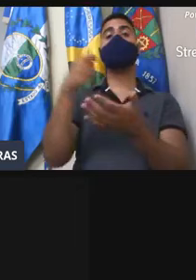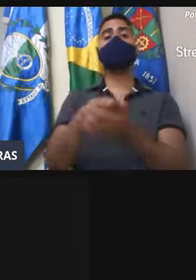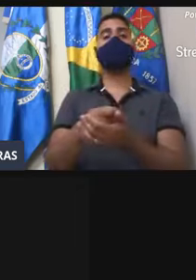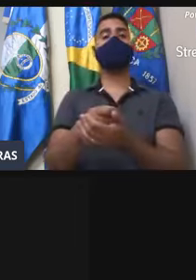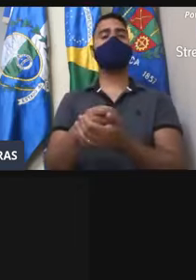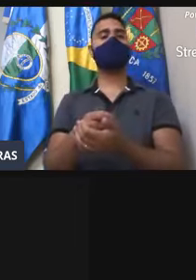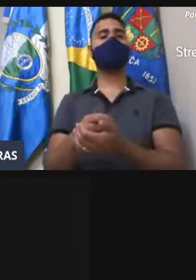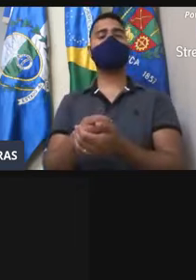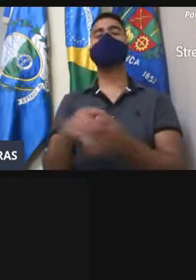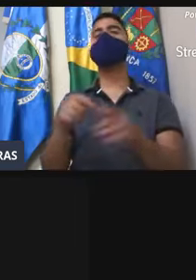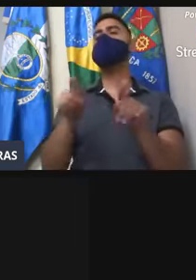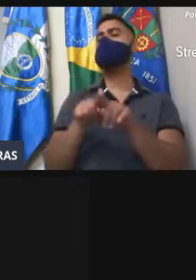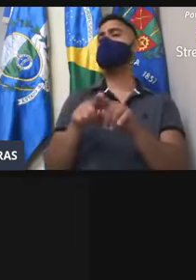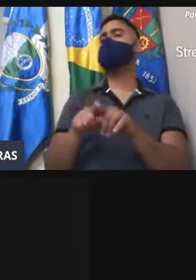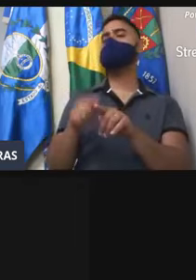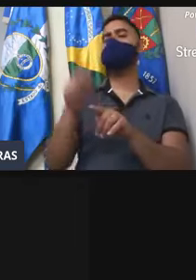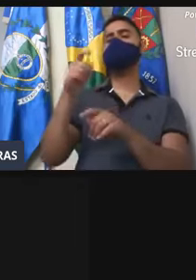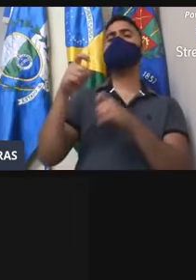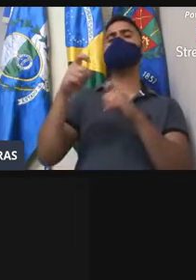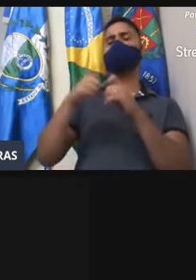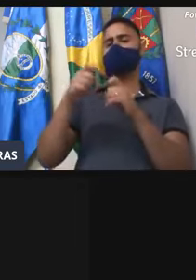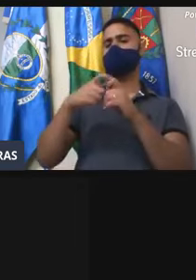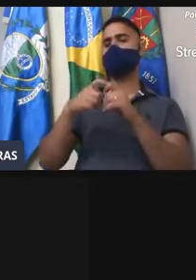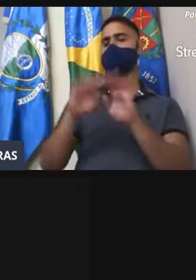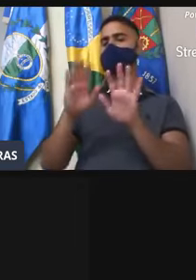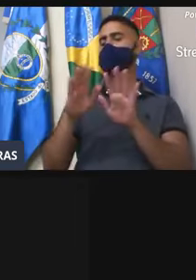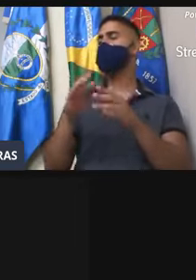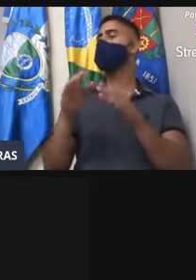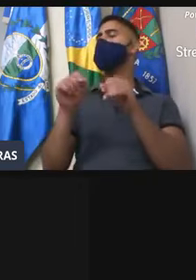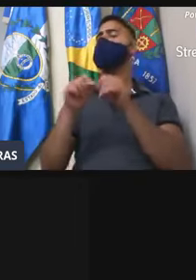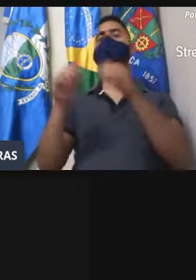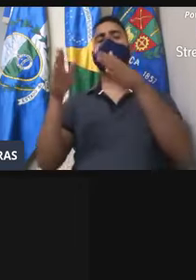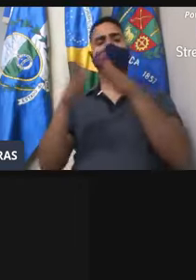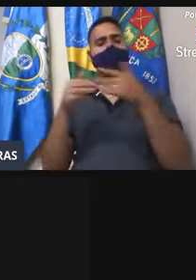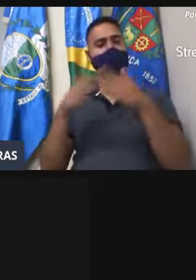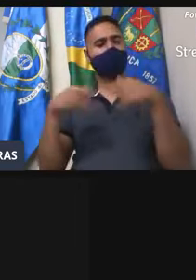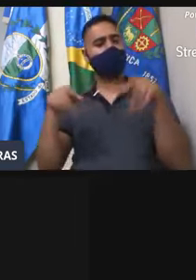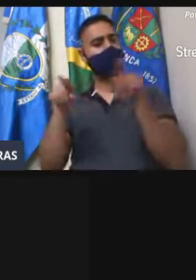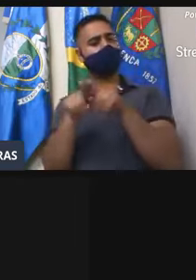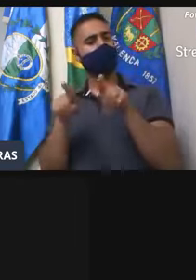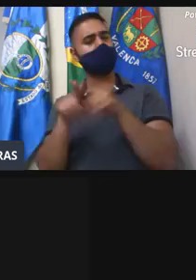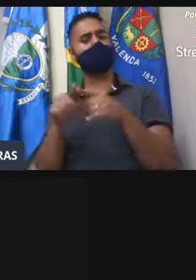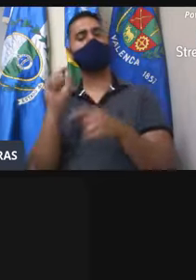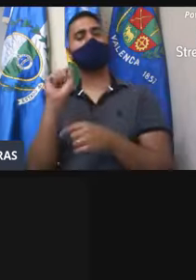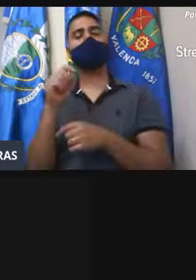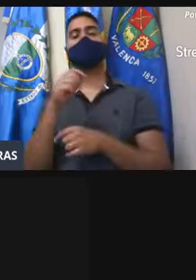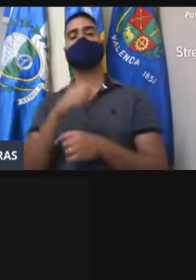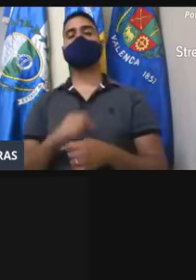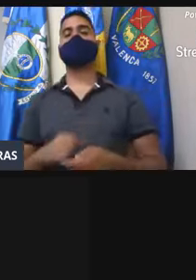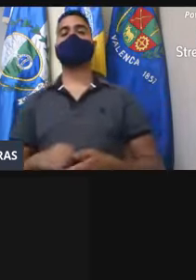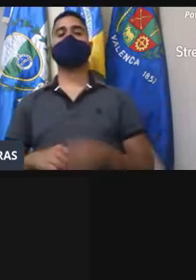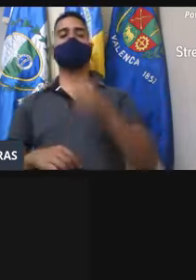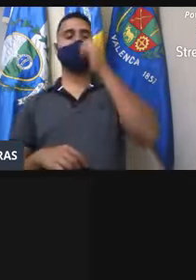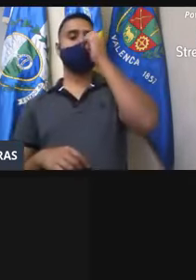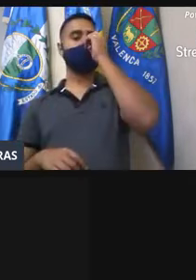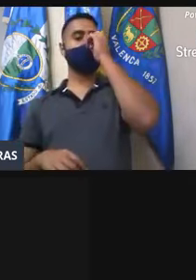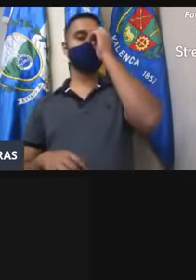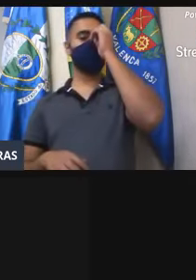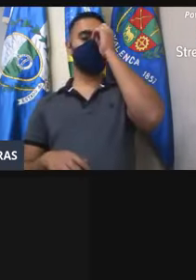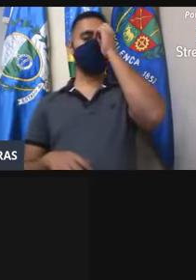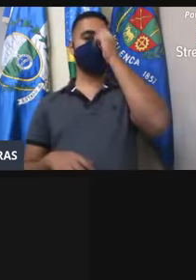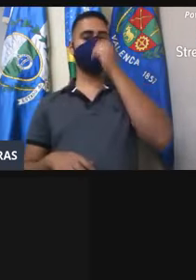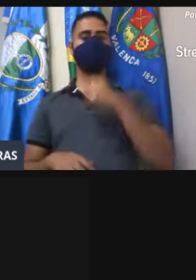pouco dos atendimentos do distrito e eles não podem vir aqui. Mas foi um apelo também sobre a questão da condição,